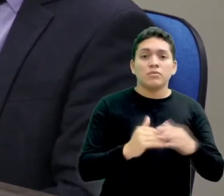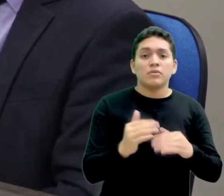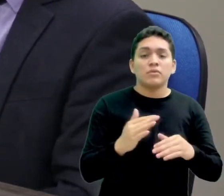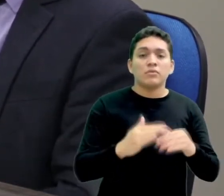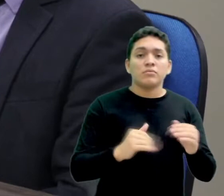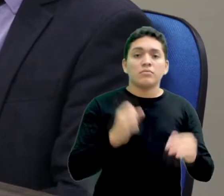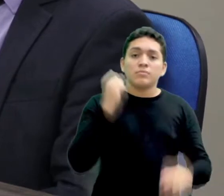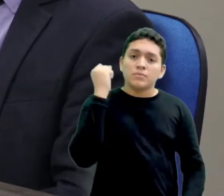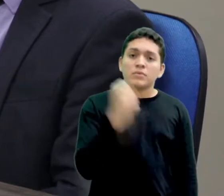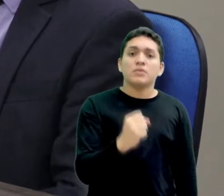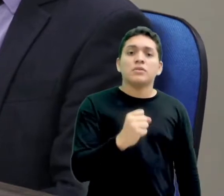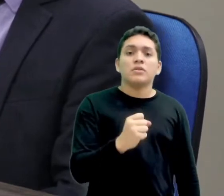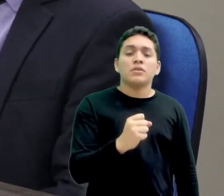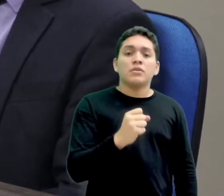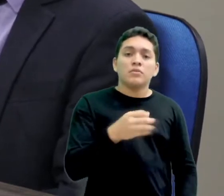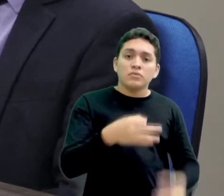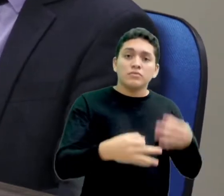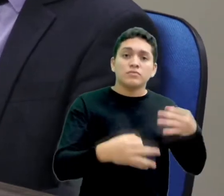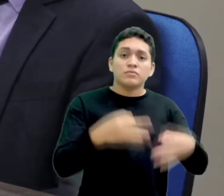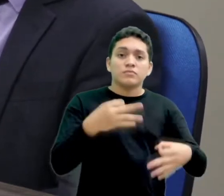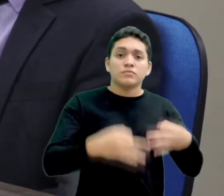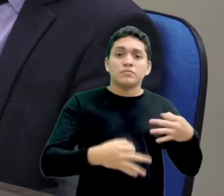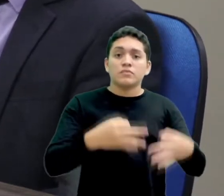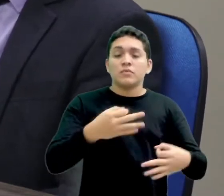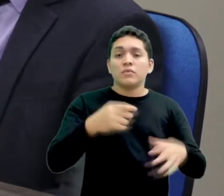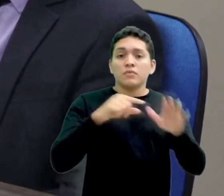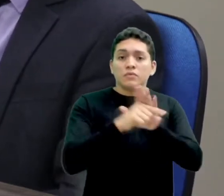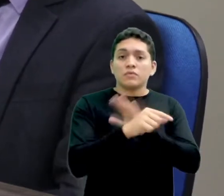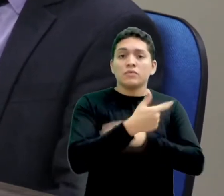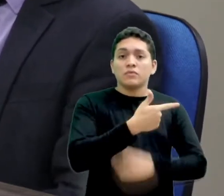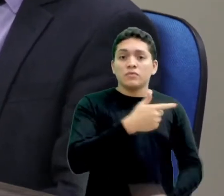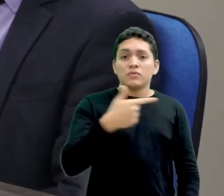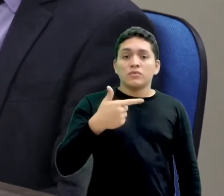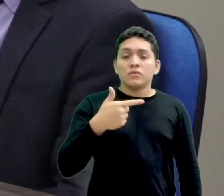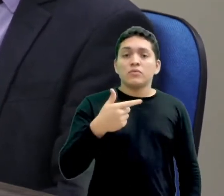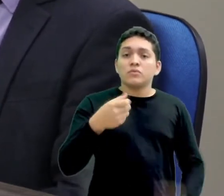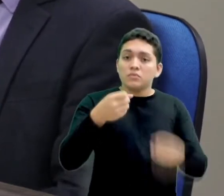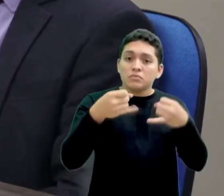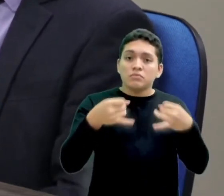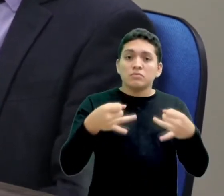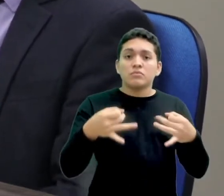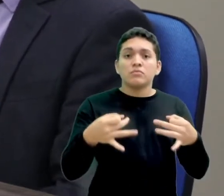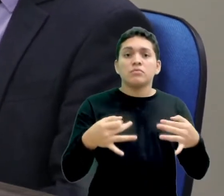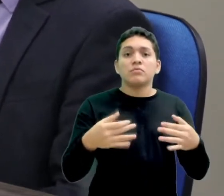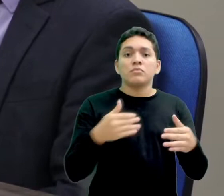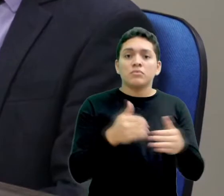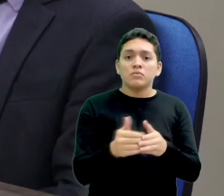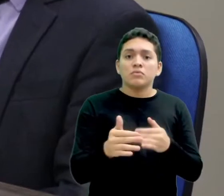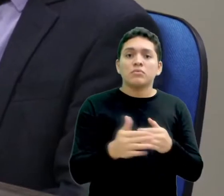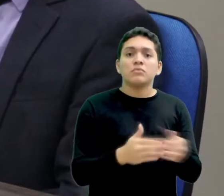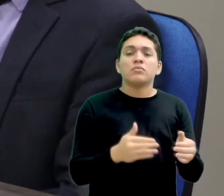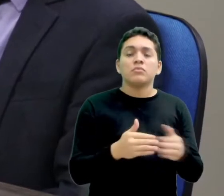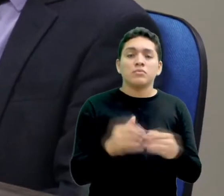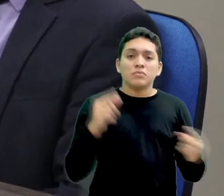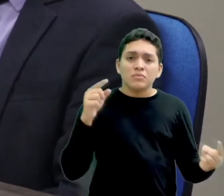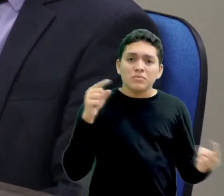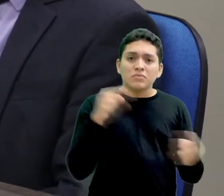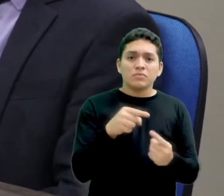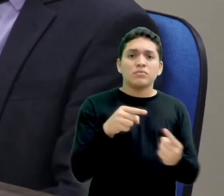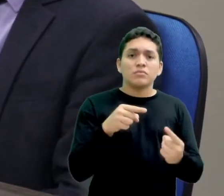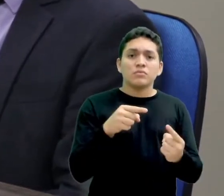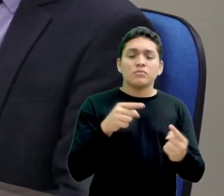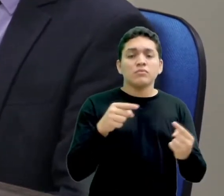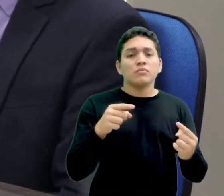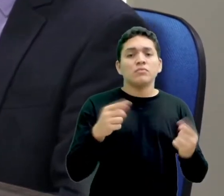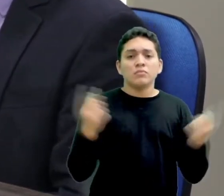juízo. Aí ele disse no versículo 22, eu, porém, vos digo que qualquer que sem motivo se